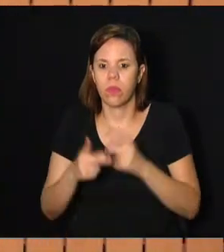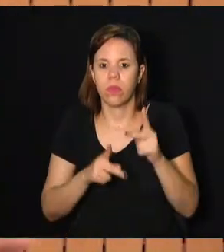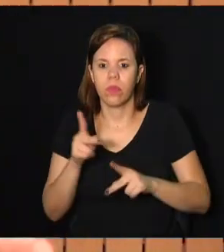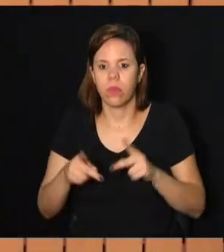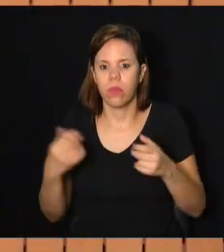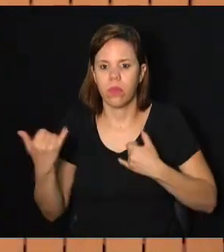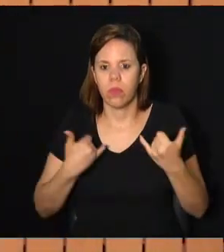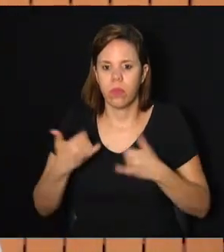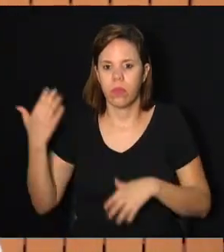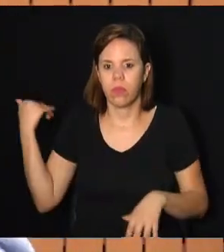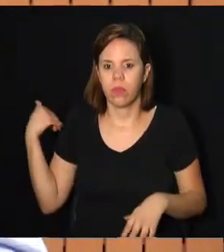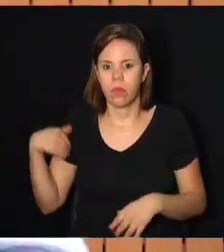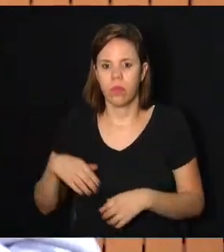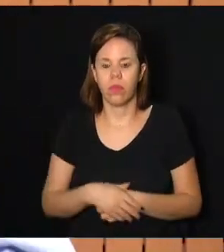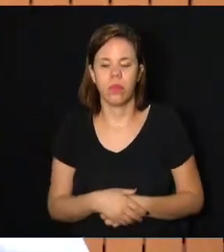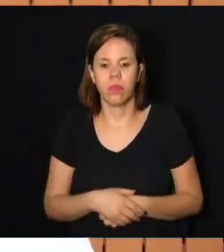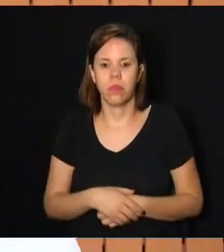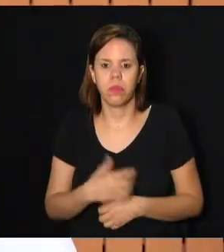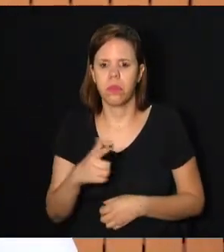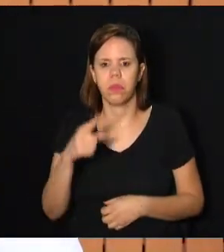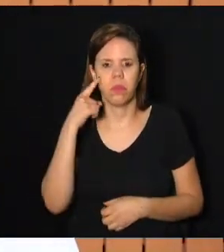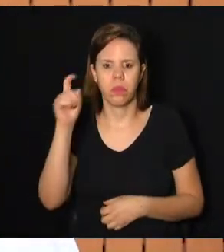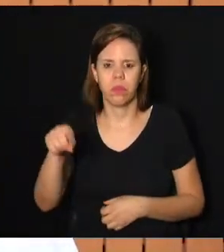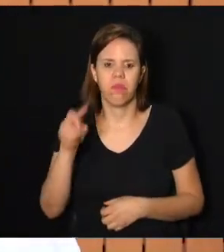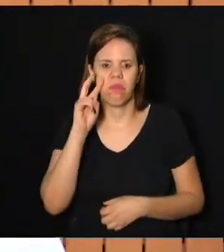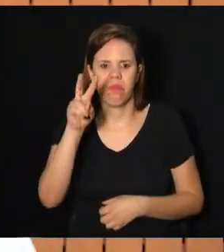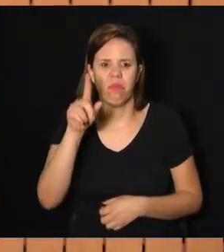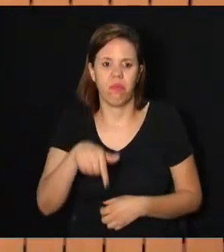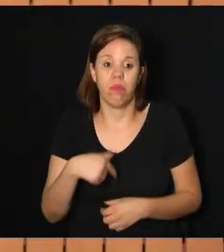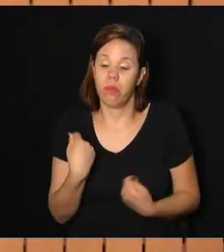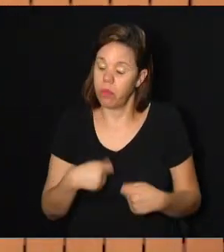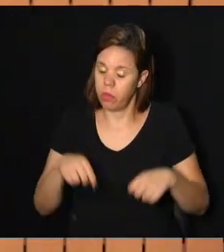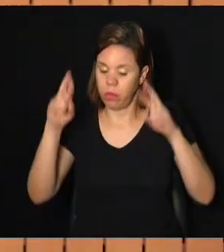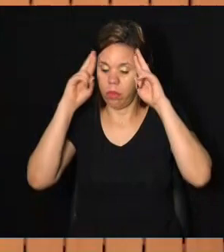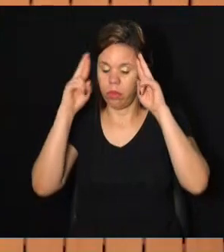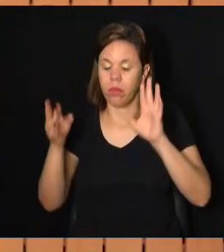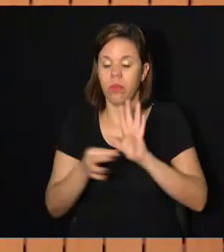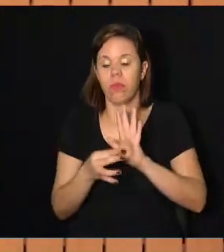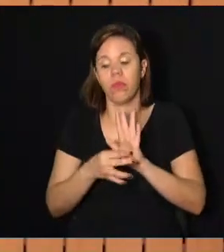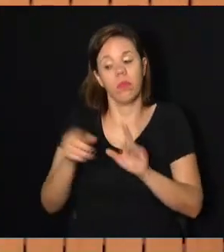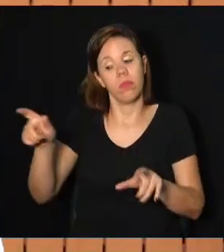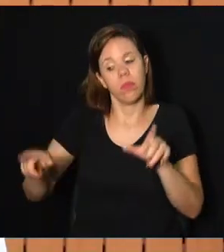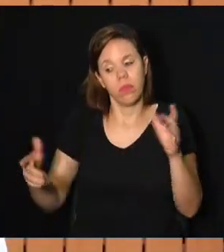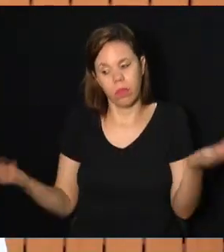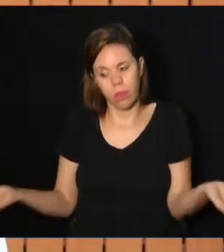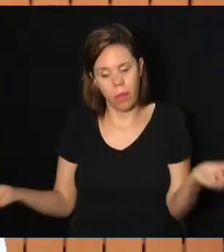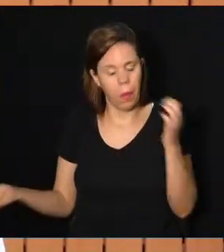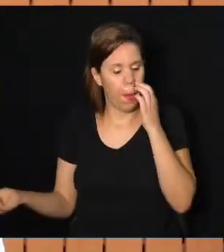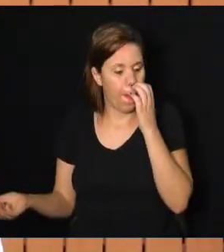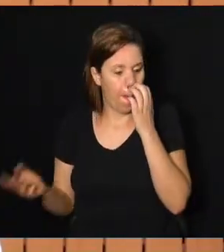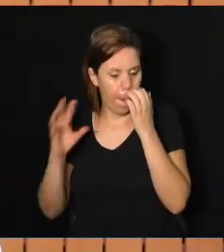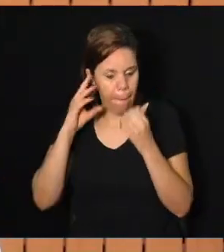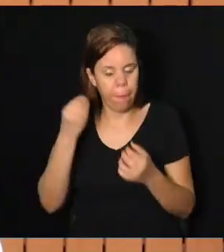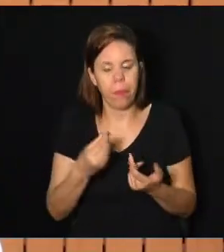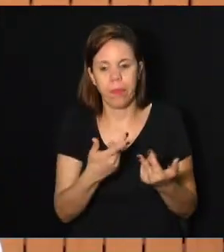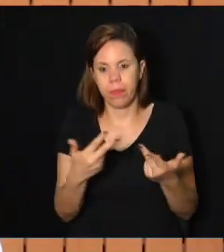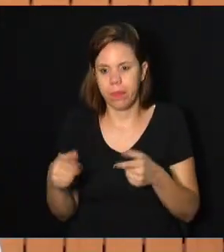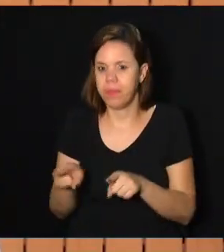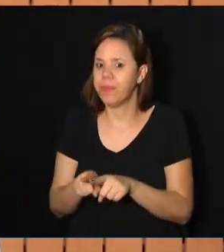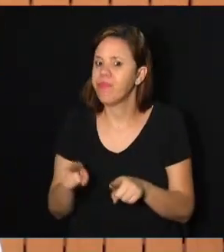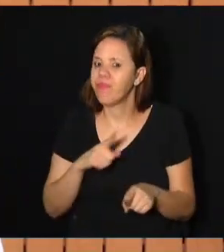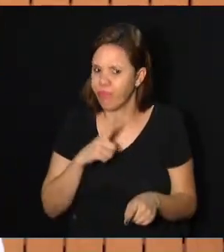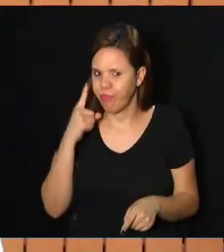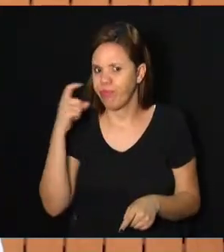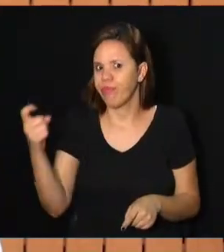época, mas eu não tenho interesse em ver isso. E a gente tem que respeitar a opinião daquela pessoa. Nós temos que entender também que muitas pessoas têm